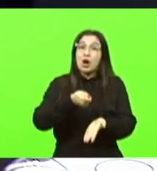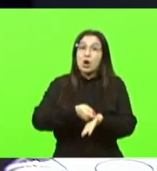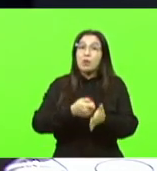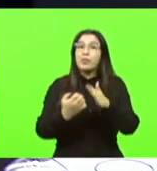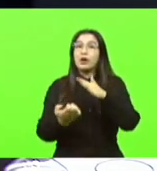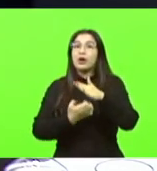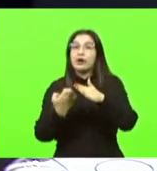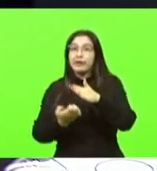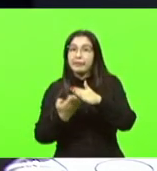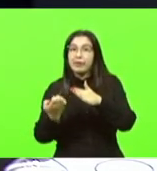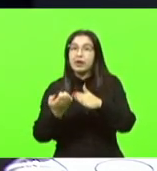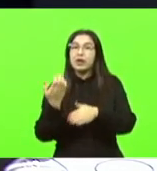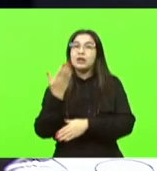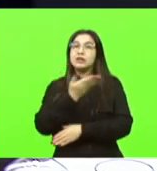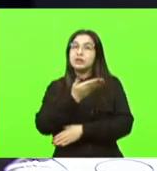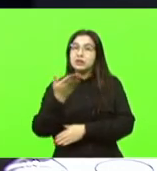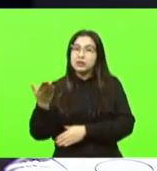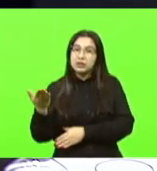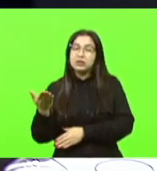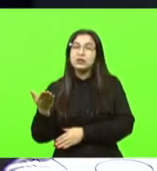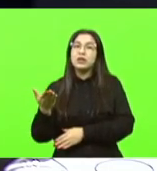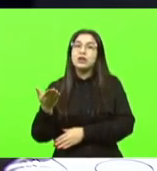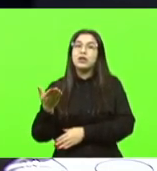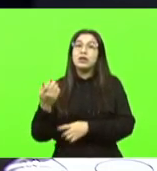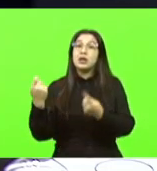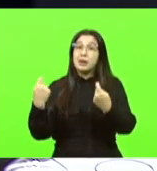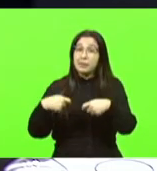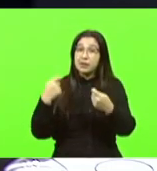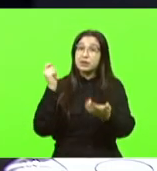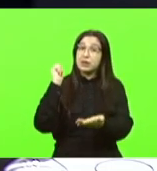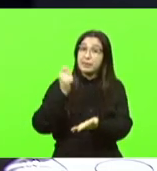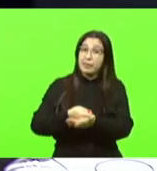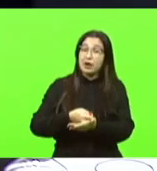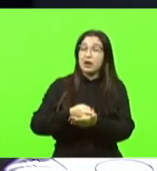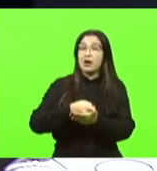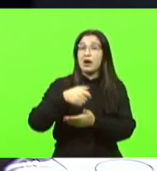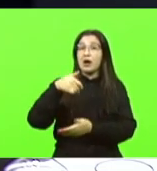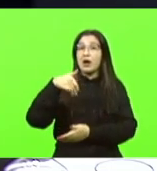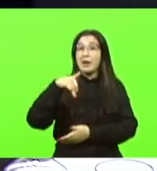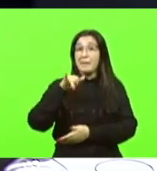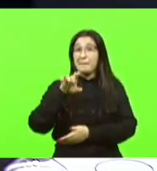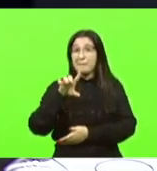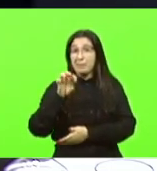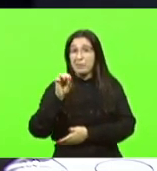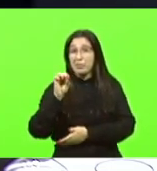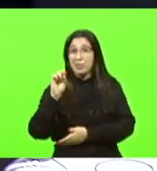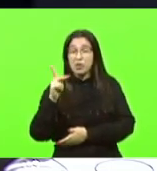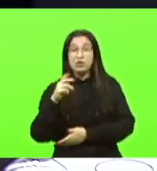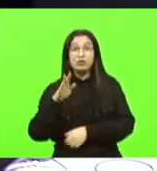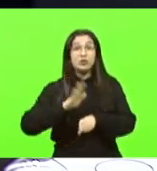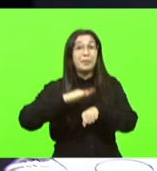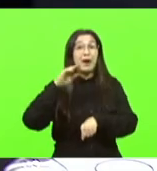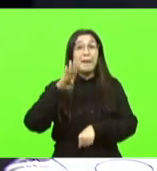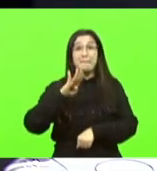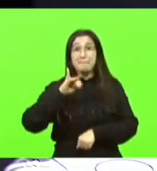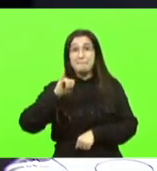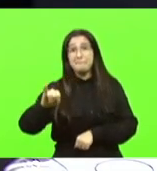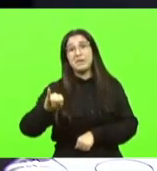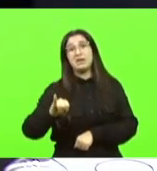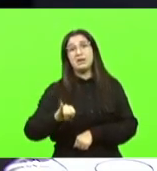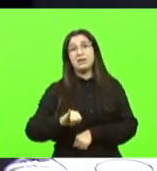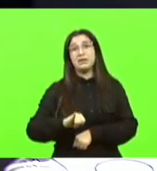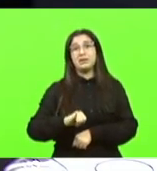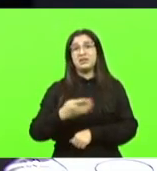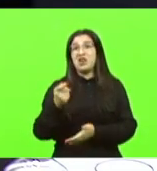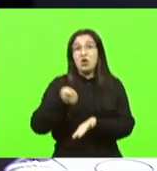as empresas as multinacionais que devem para o governo milhões que somadas passam dos bilhões e o governo não faz